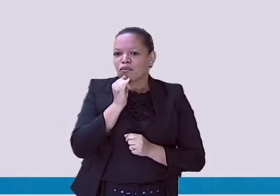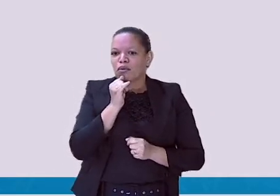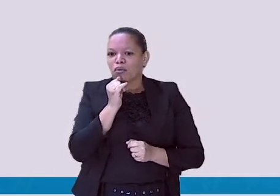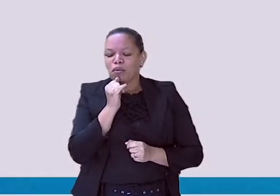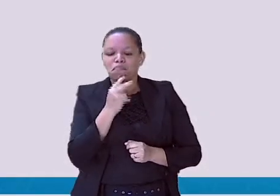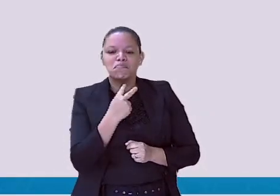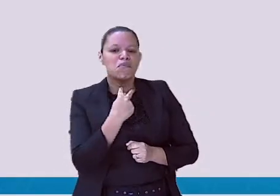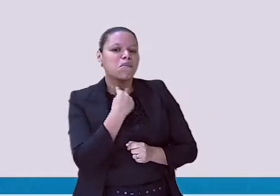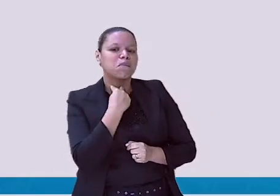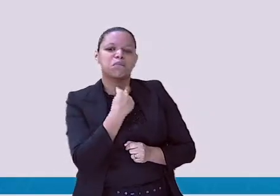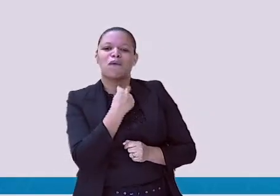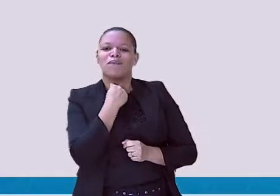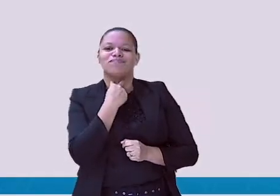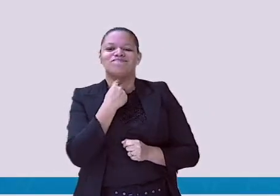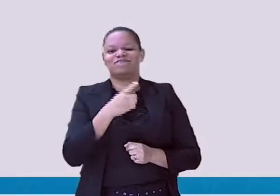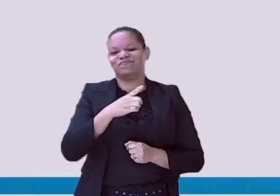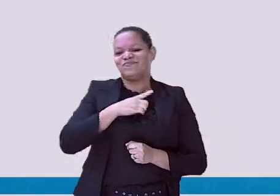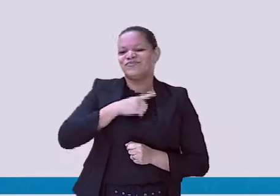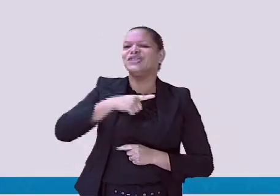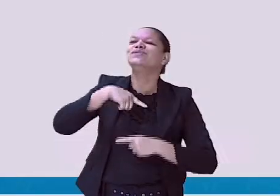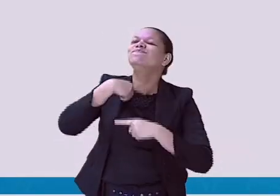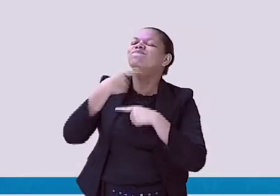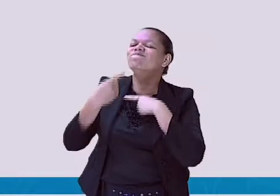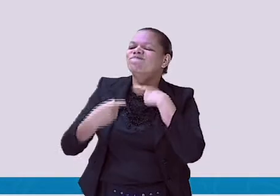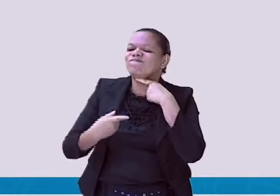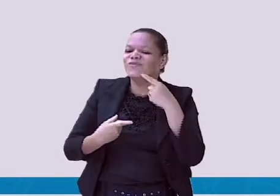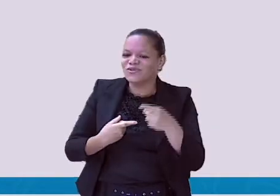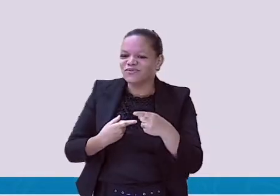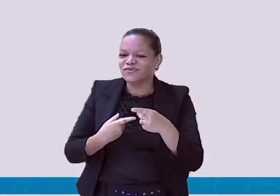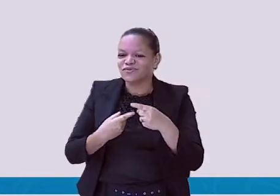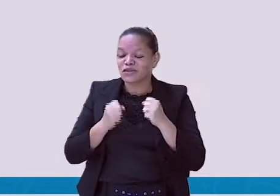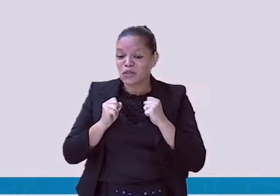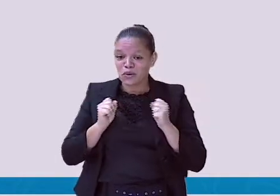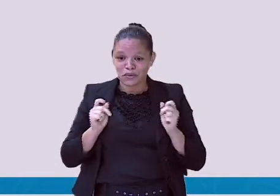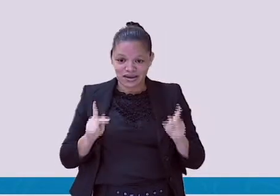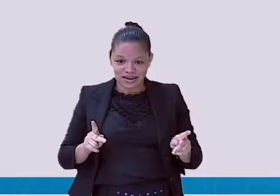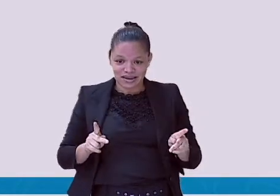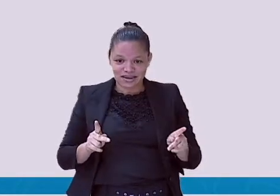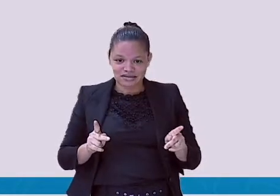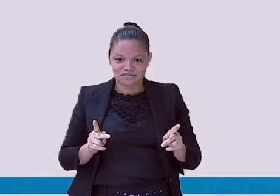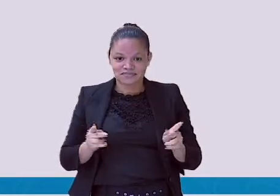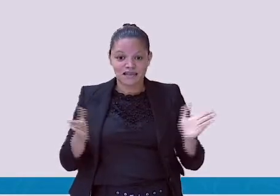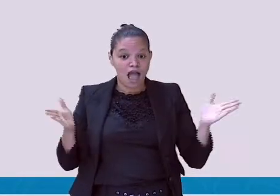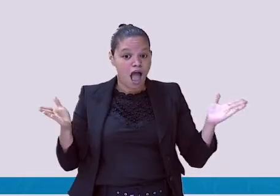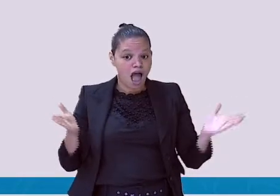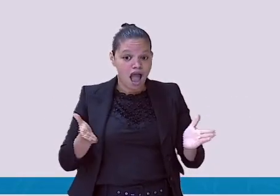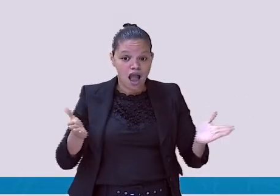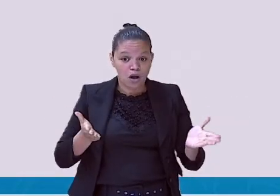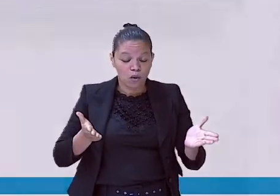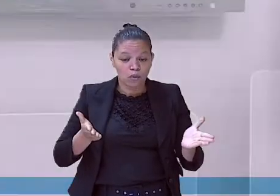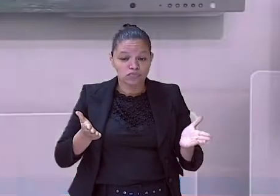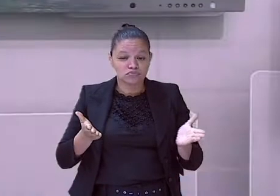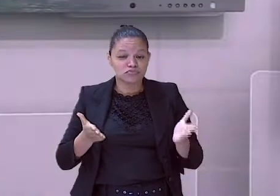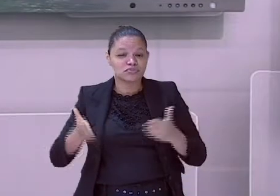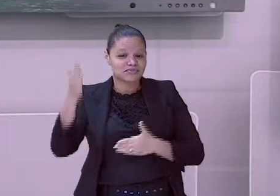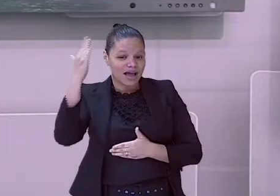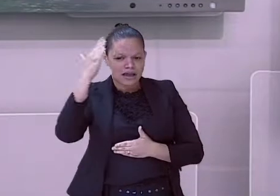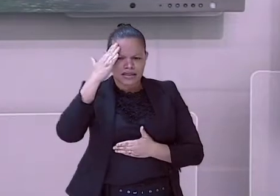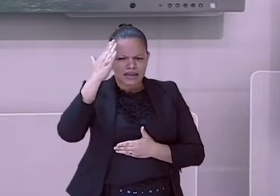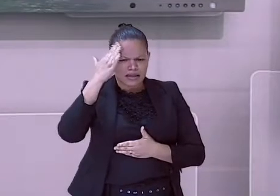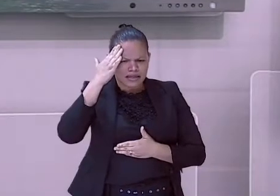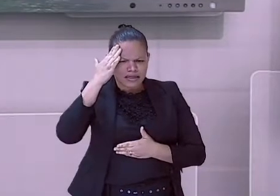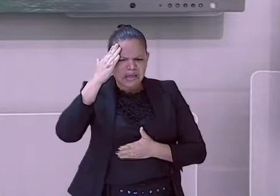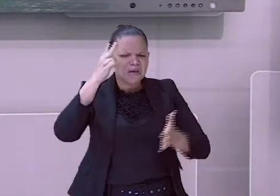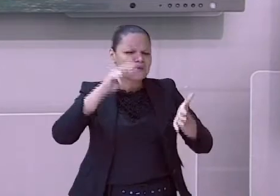deixar dúvidas. Bom, agora que a gente já fez essa revisão de texto